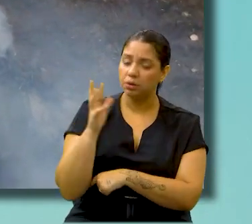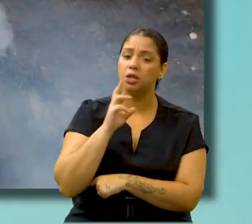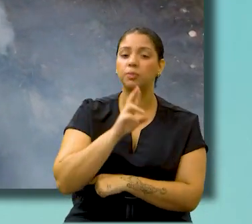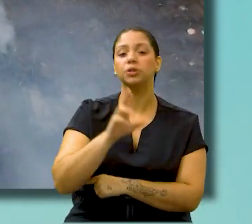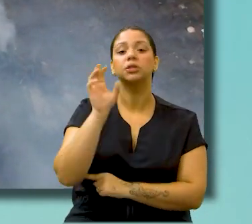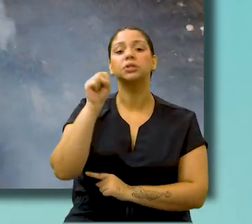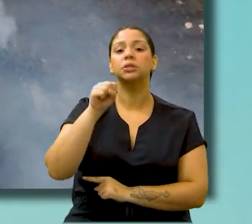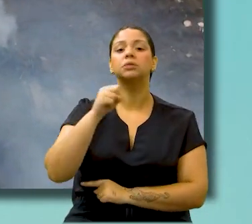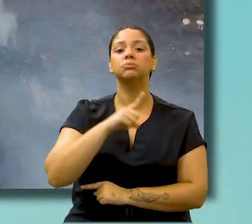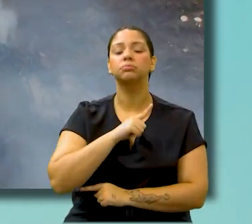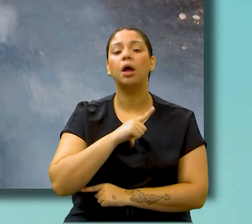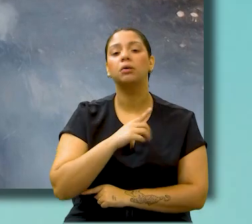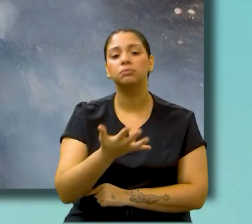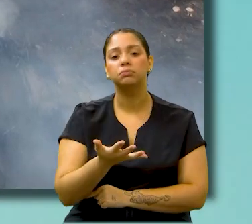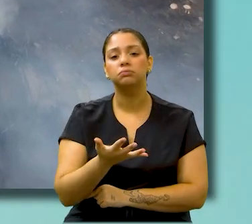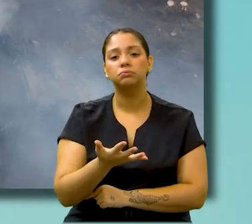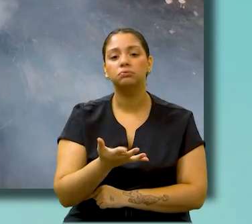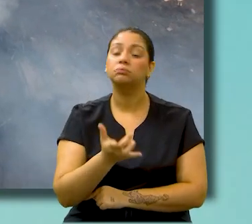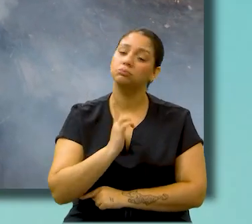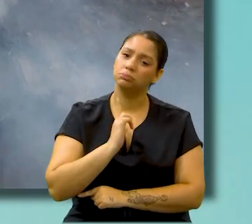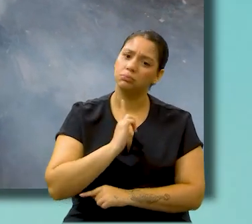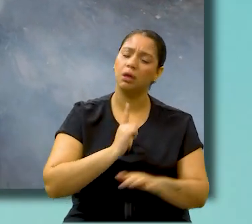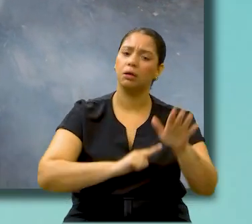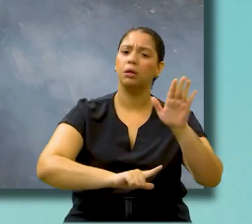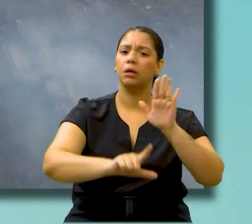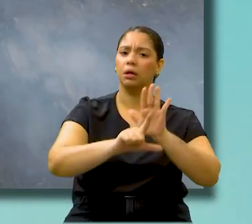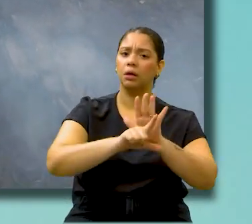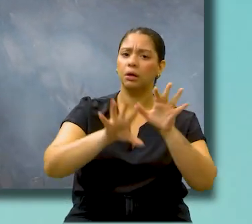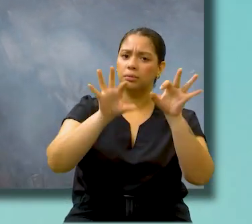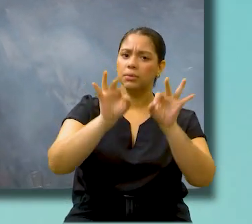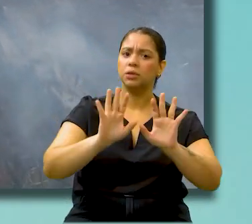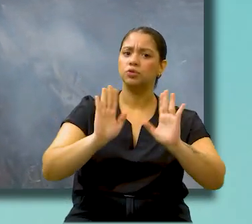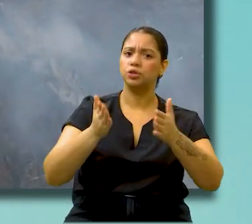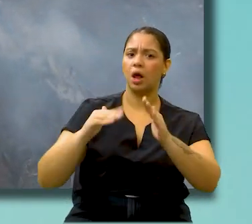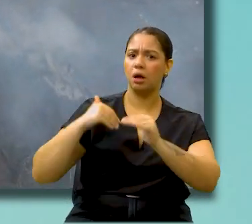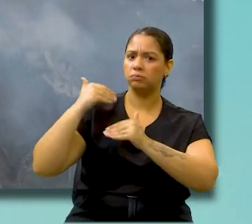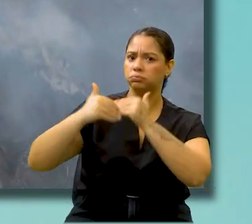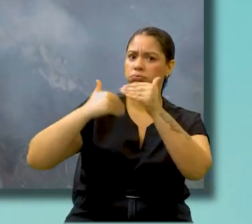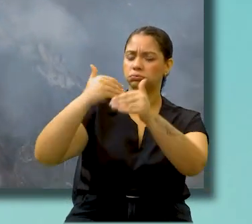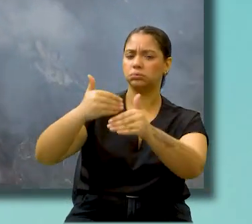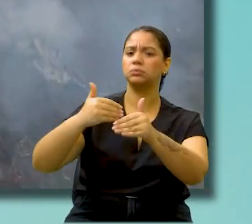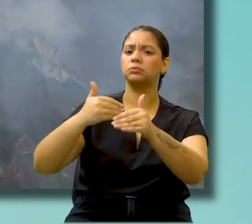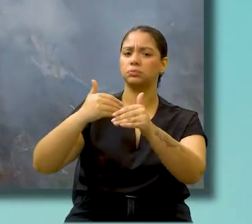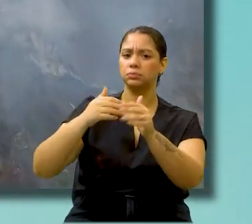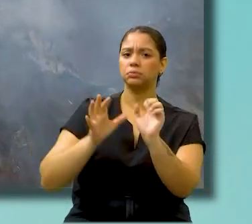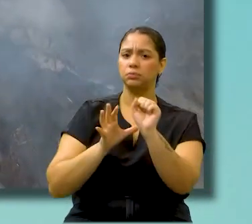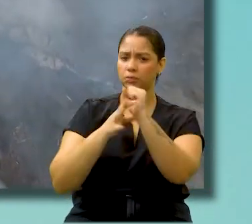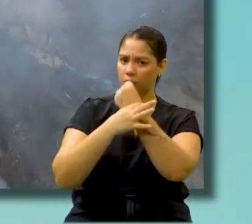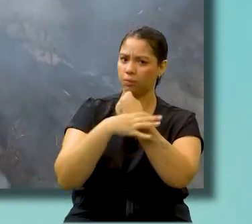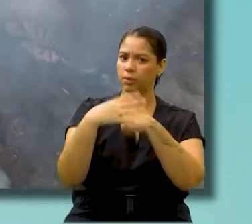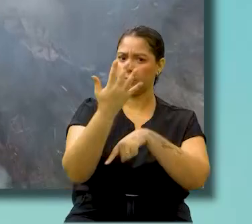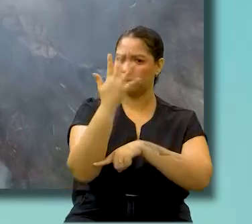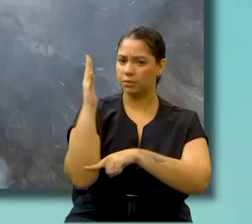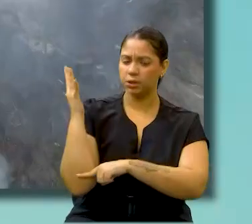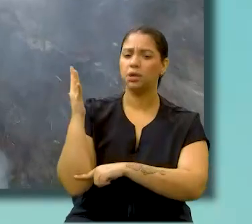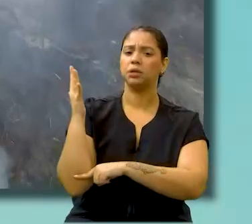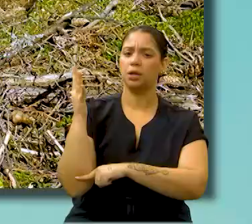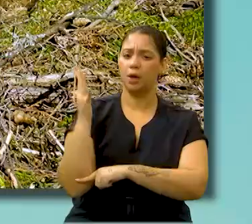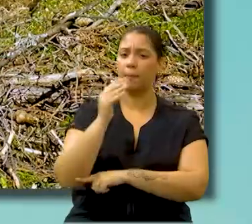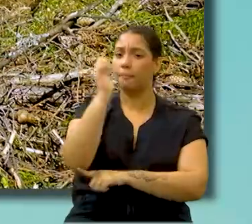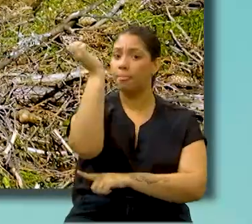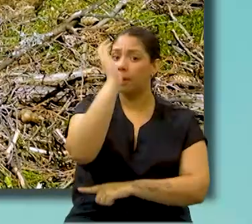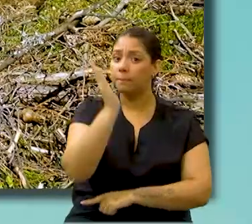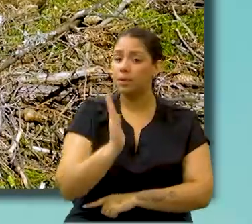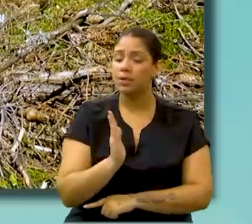ambiente? A resposta é, nós temos. Né, nós temos uma lei bastante avançada, inclusive, em termos de proteção